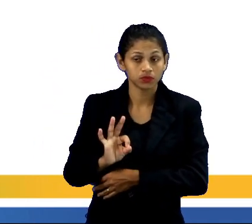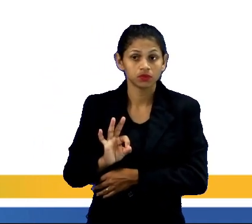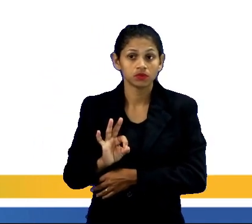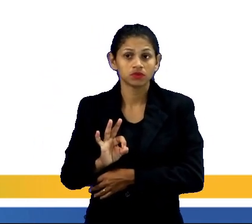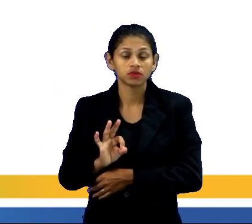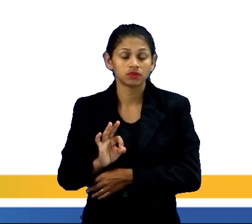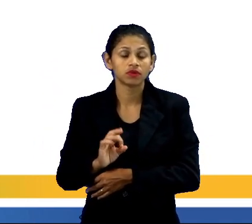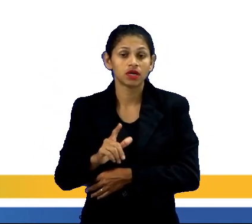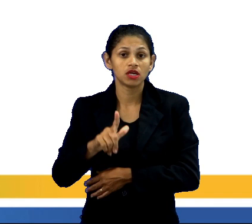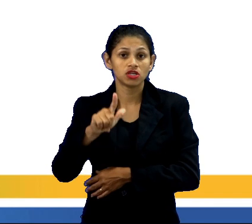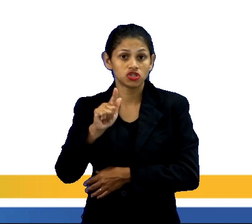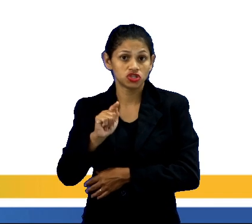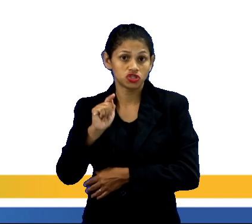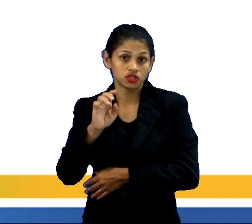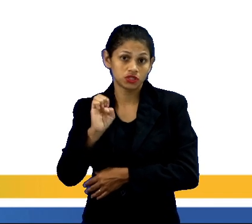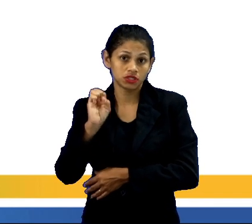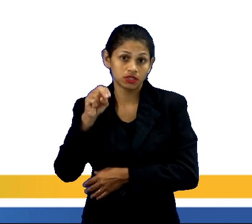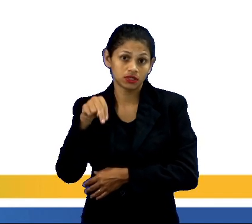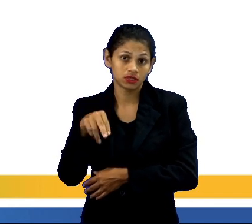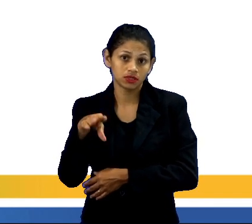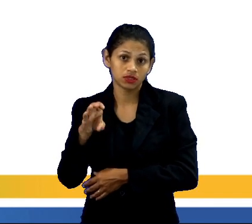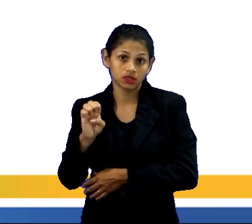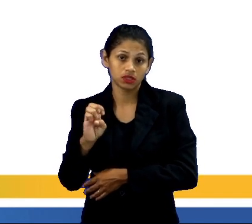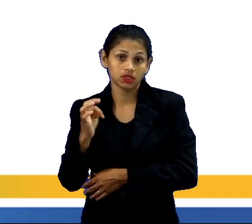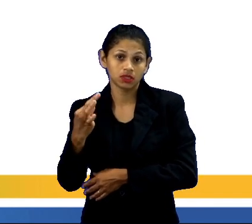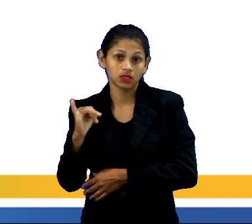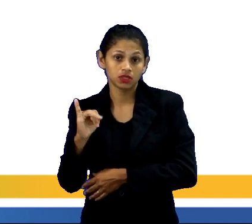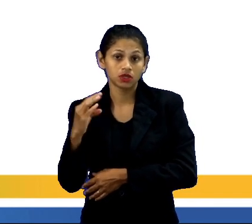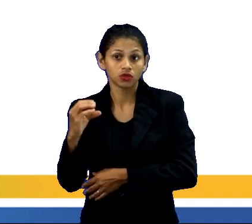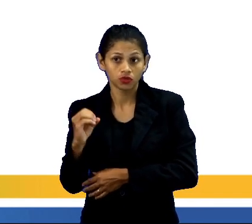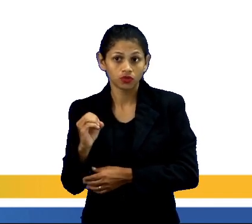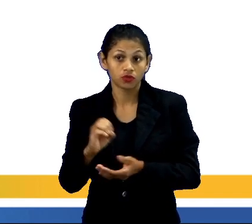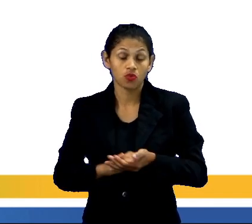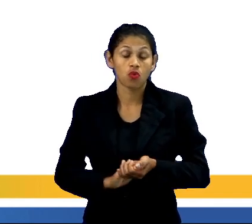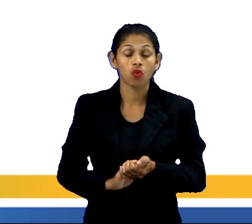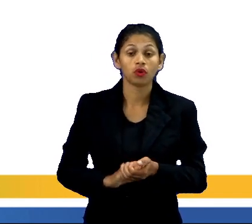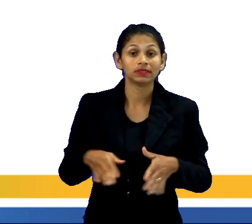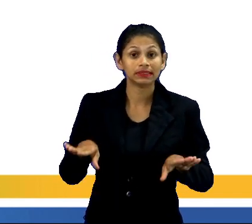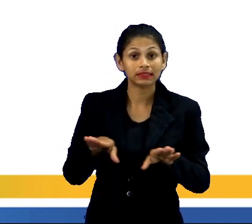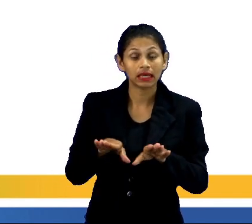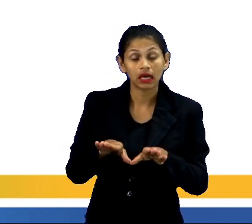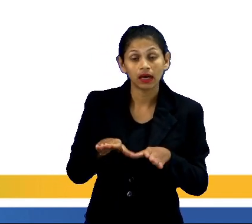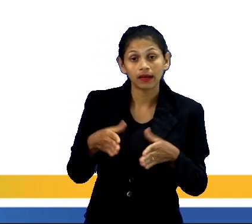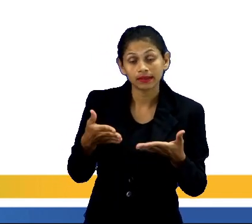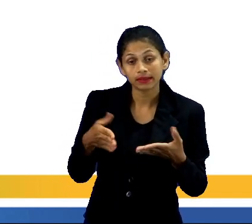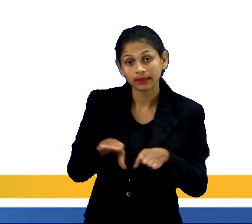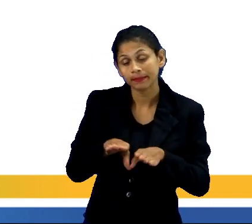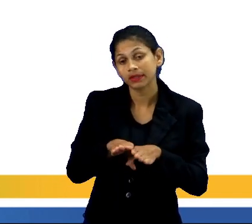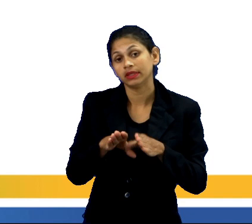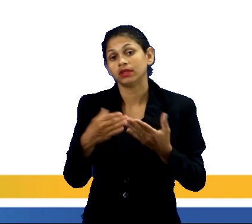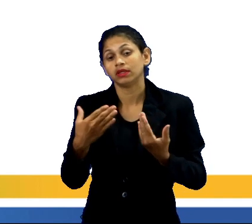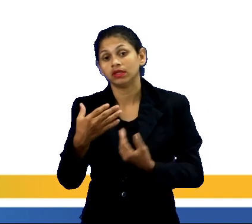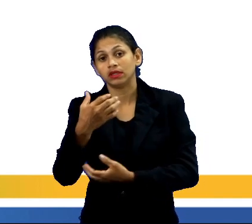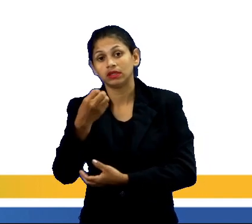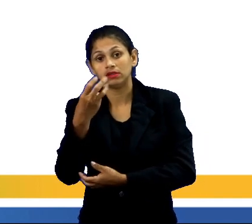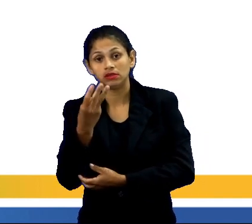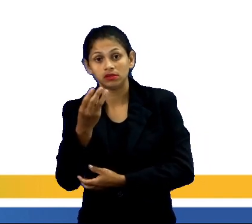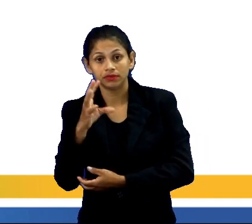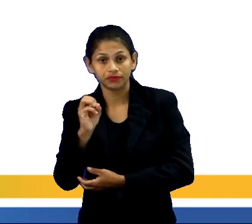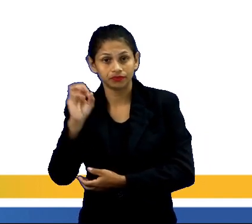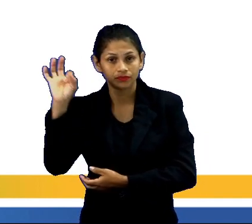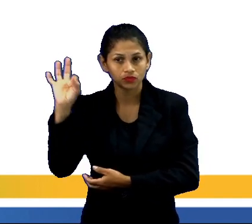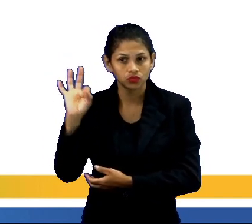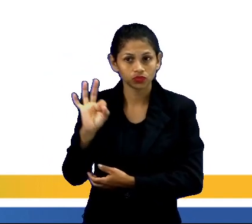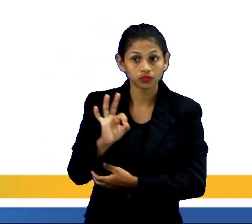hereditariedade. E aqui, 30% está relacionado ali com a alimentação, Então, muito importante aquela aula que a gente teve